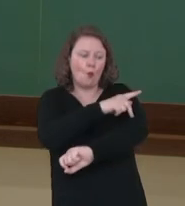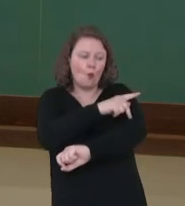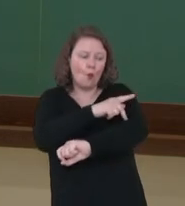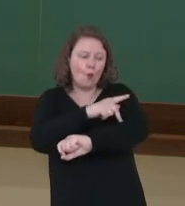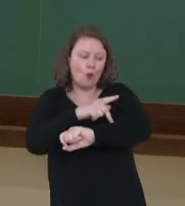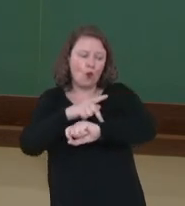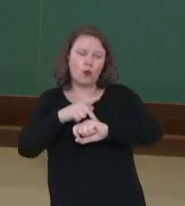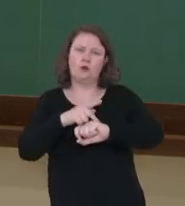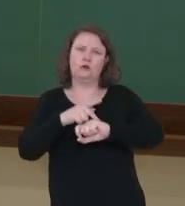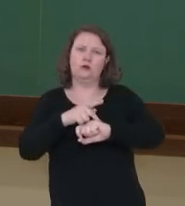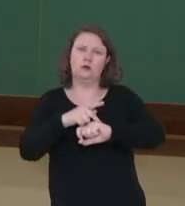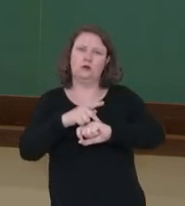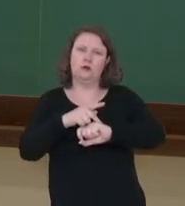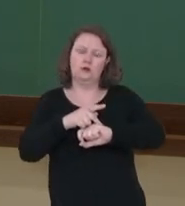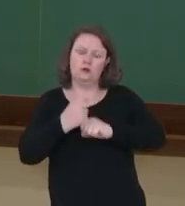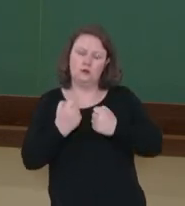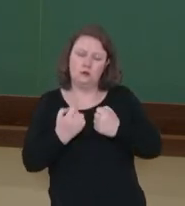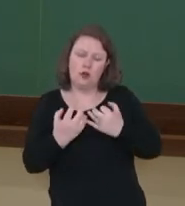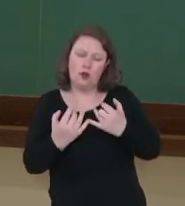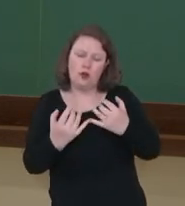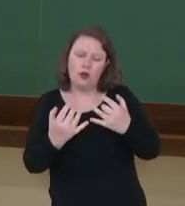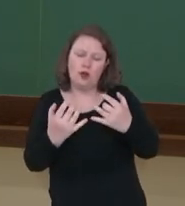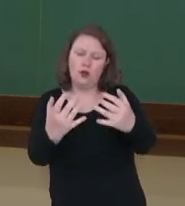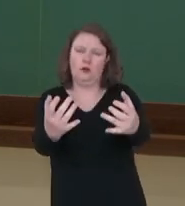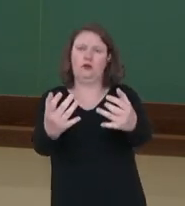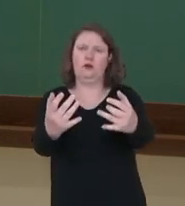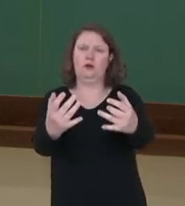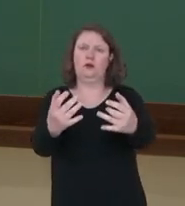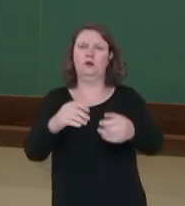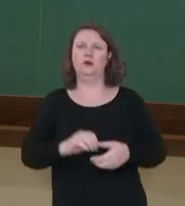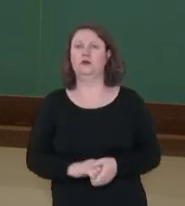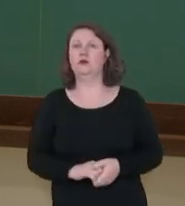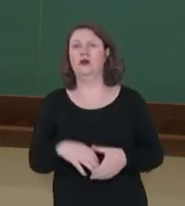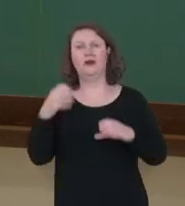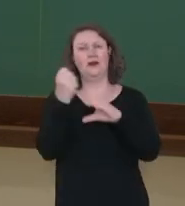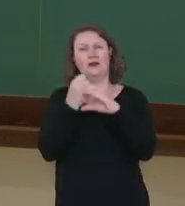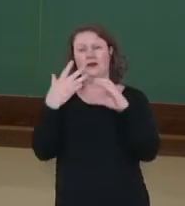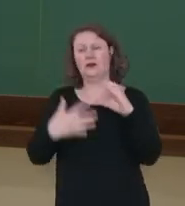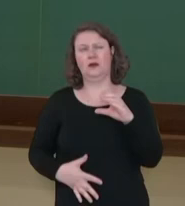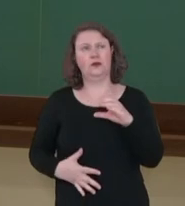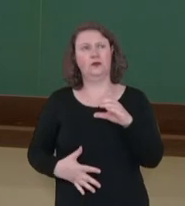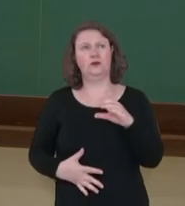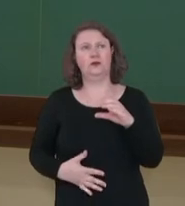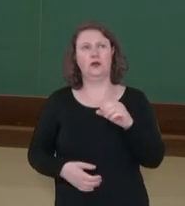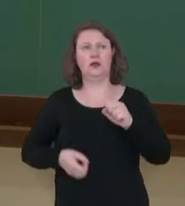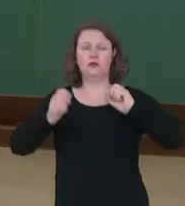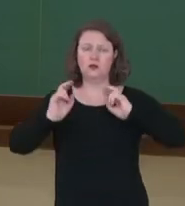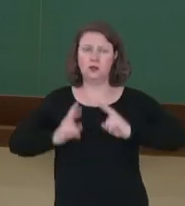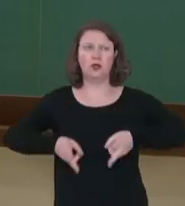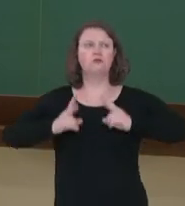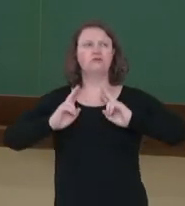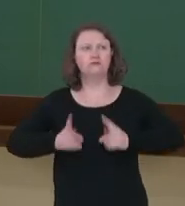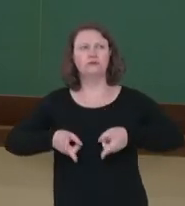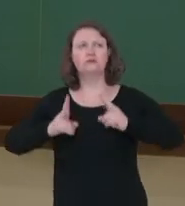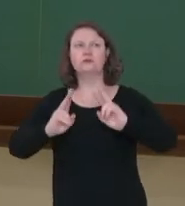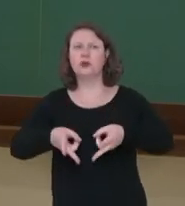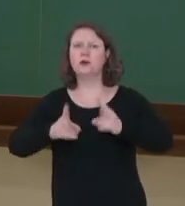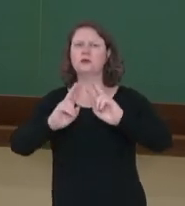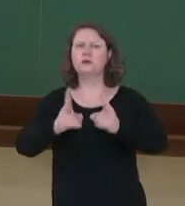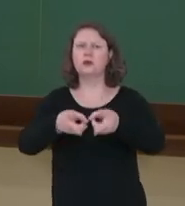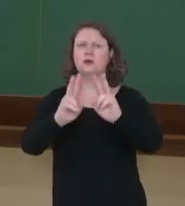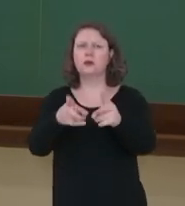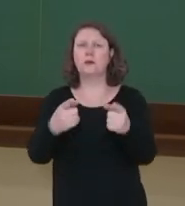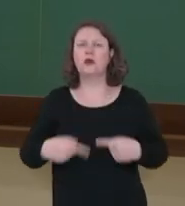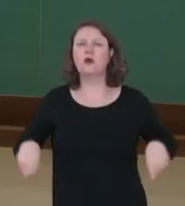Essas características, elas eram invariáveis de uma geração para outra. Como a mesma planta